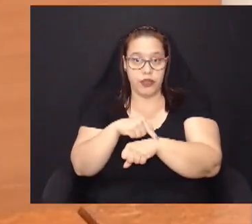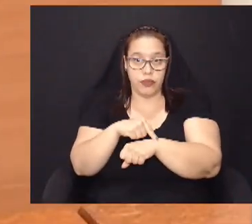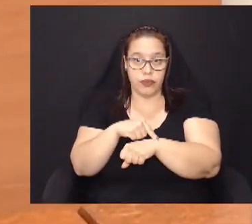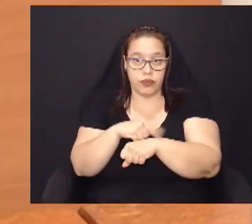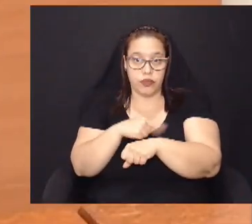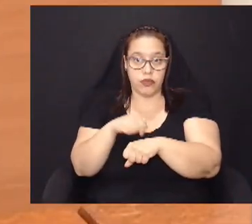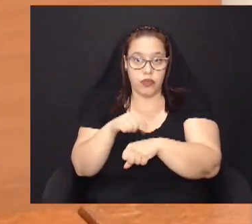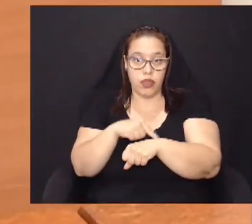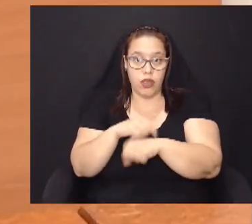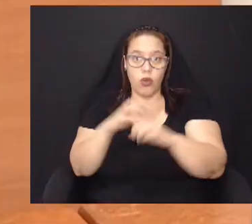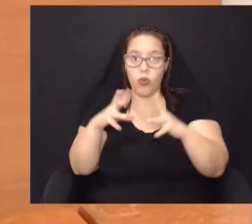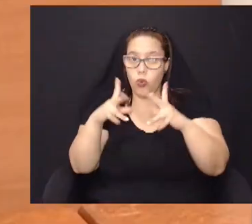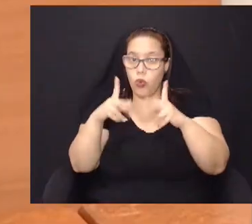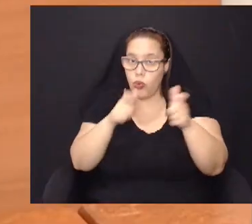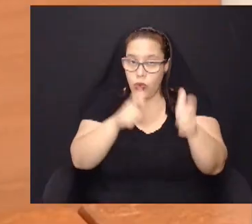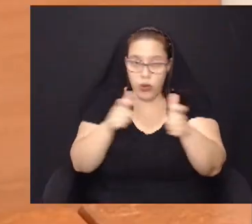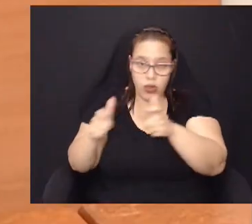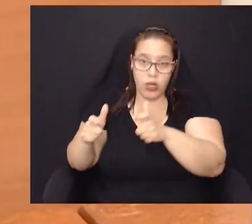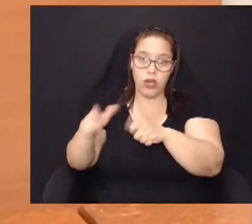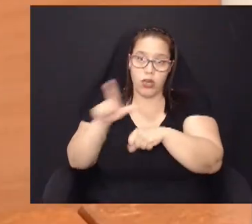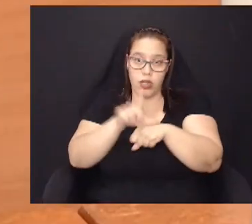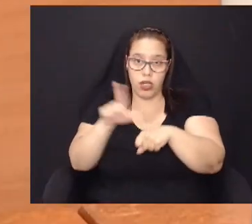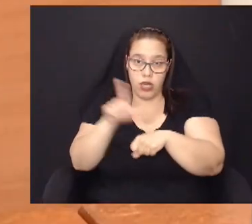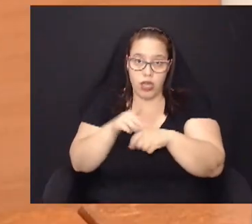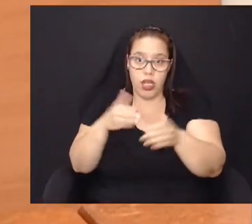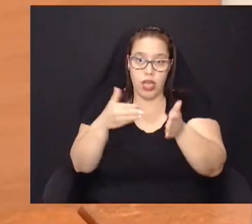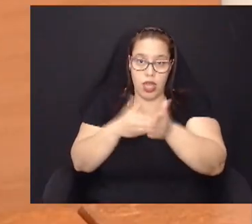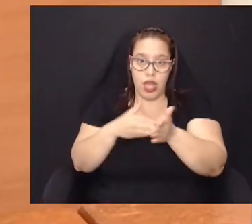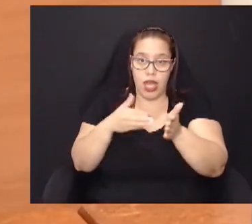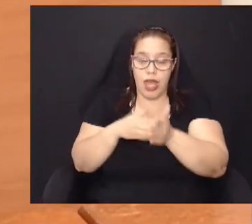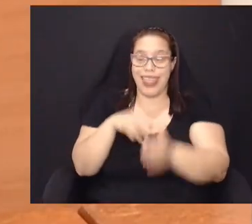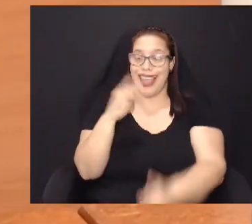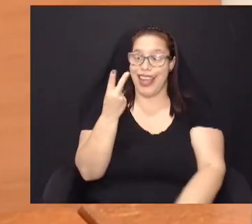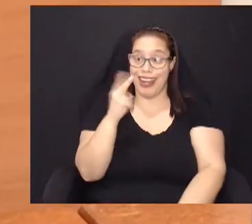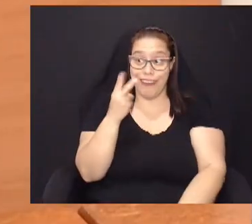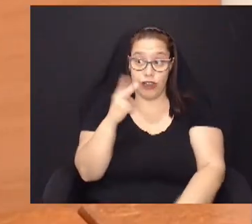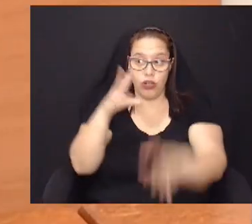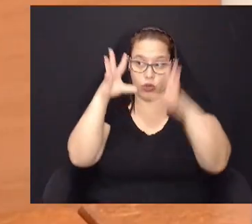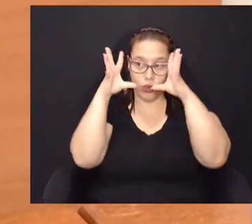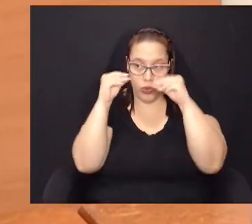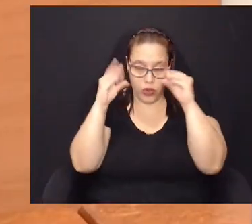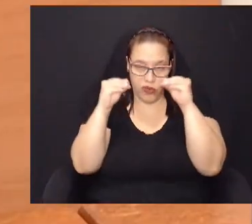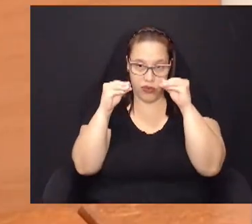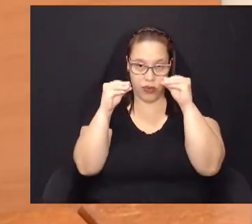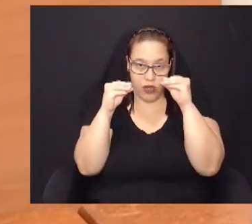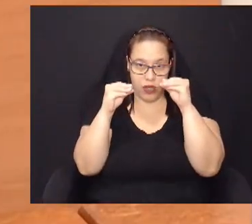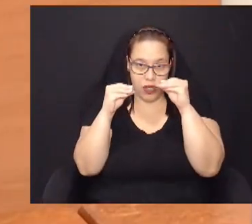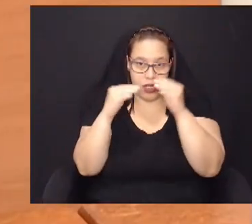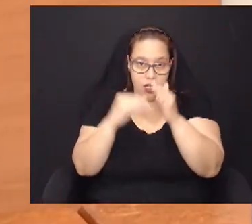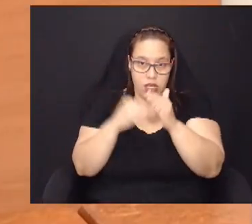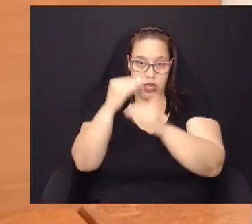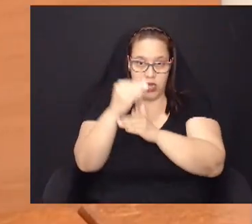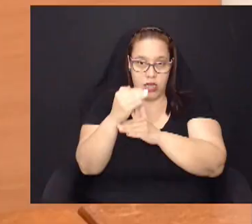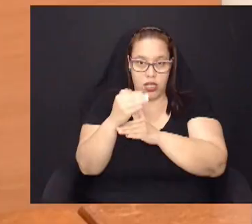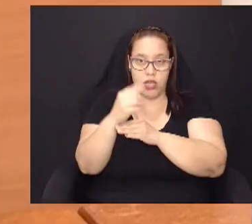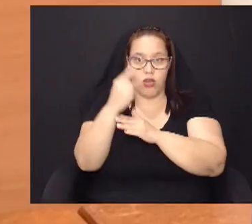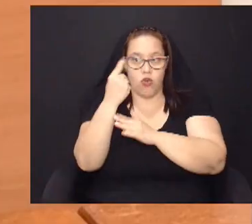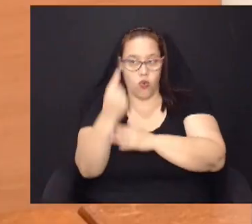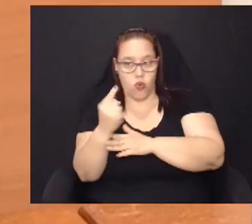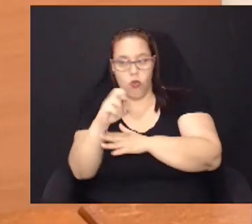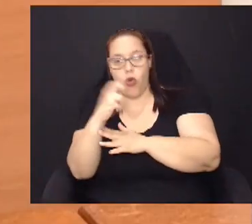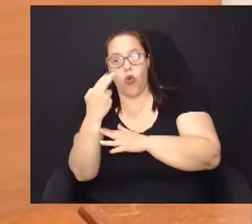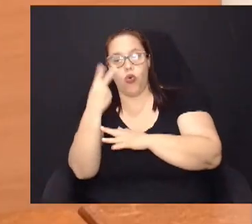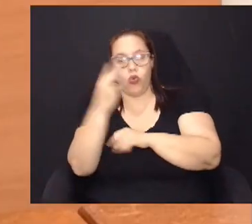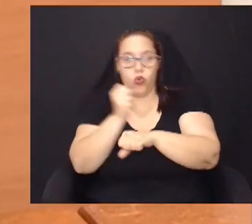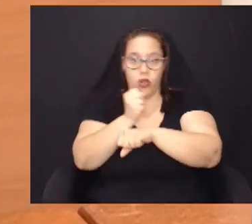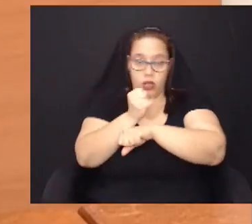horário, todo estabelecimento comercial é até às 22 horas e você tem uma extensão até 1, 2 horas da manhã.